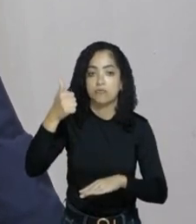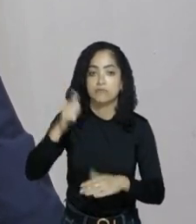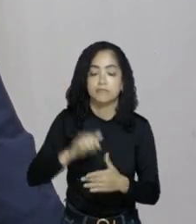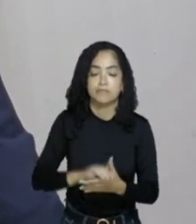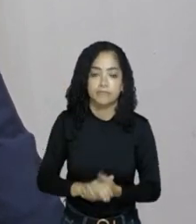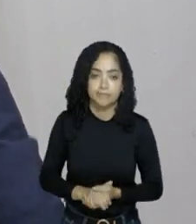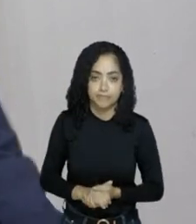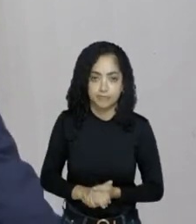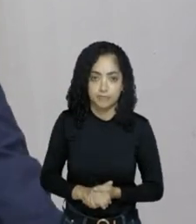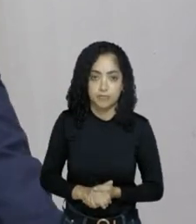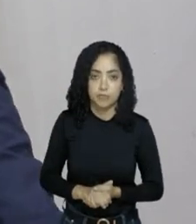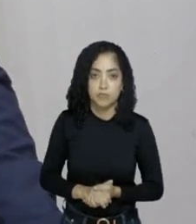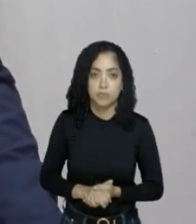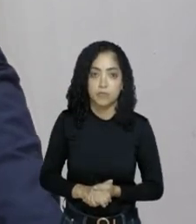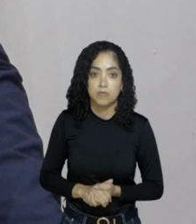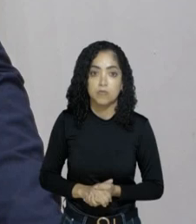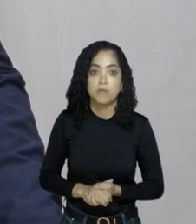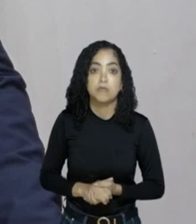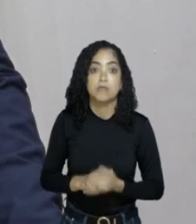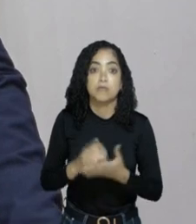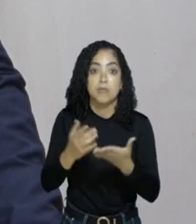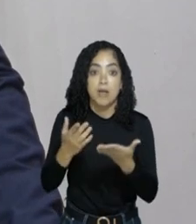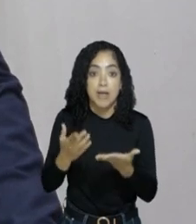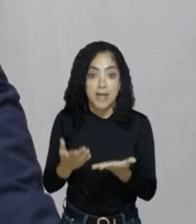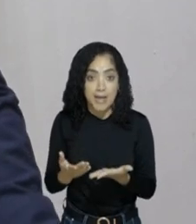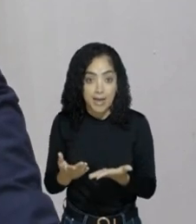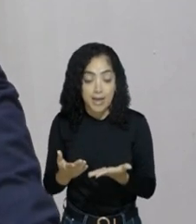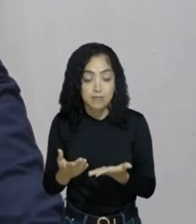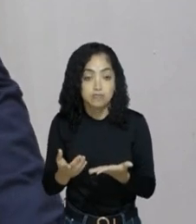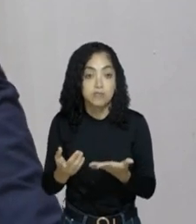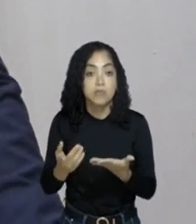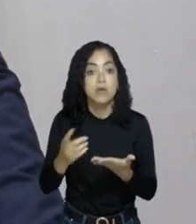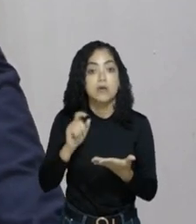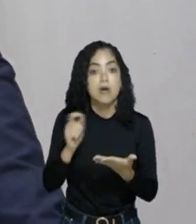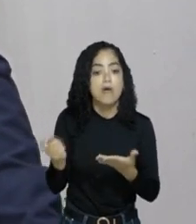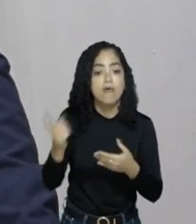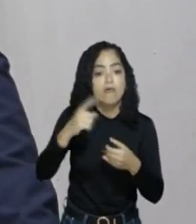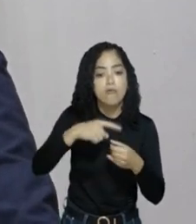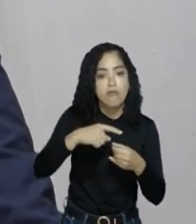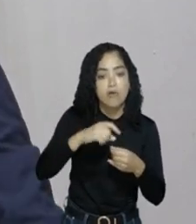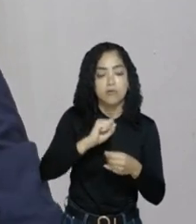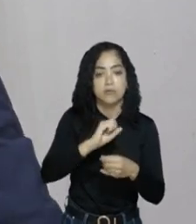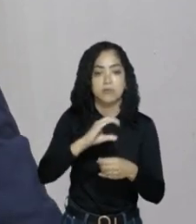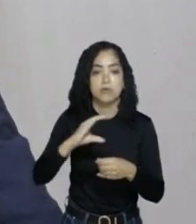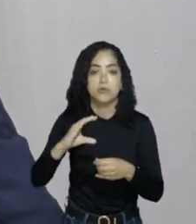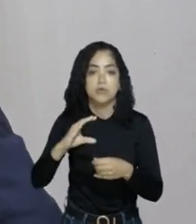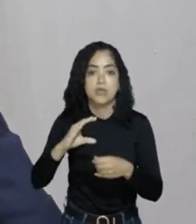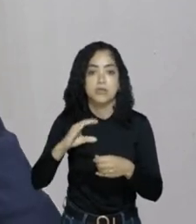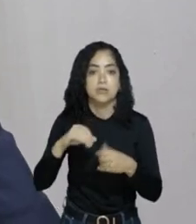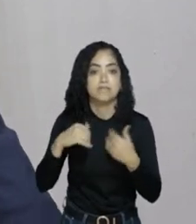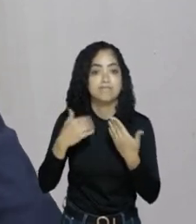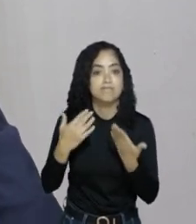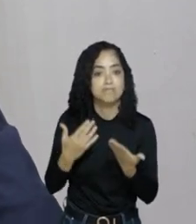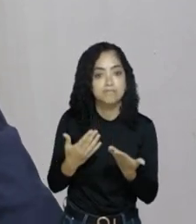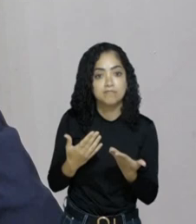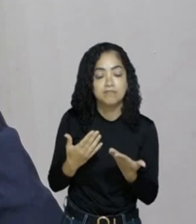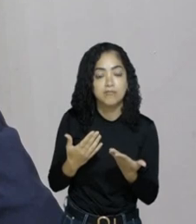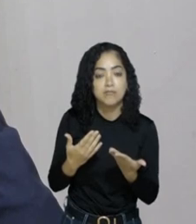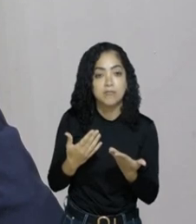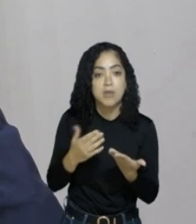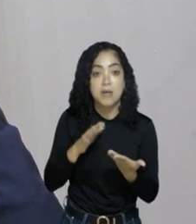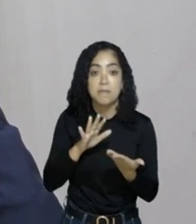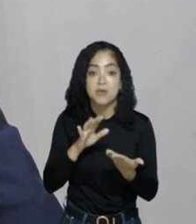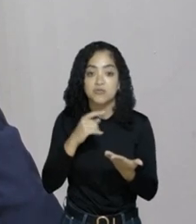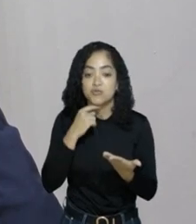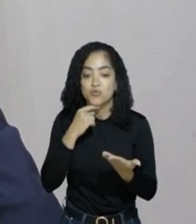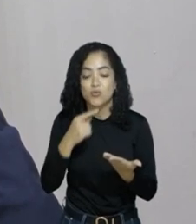país a devolução disso para o estado nós não conseguimos conceber nós